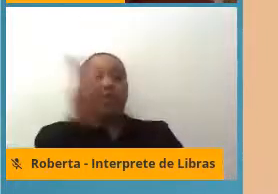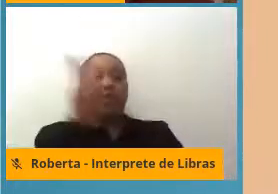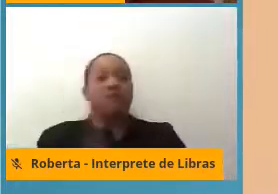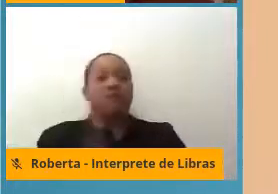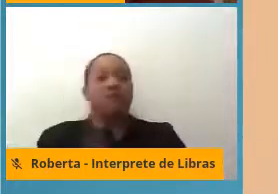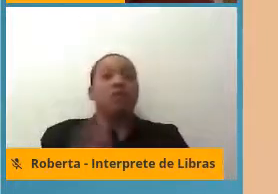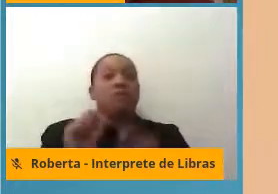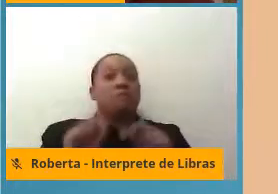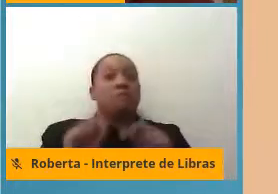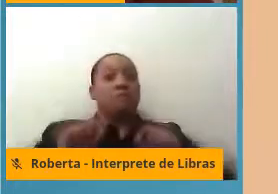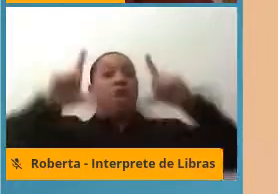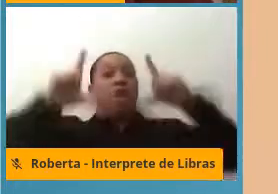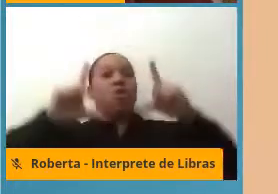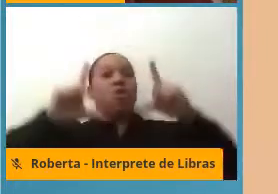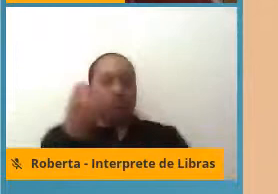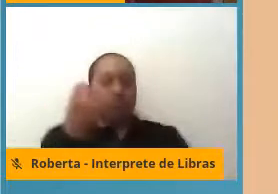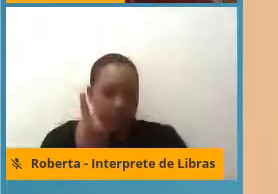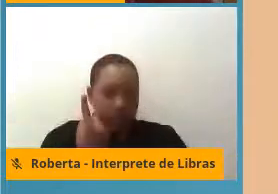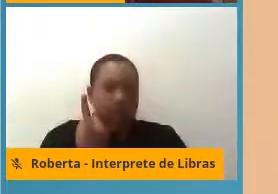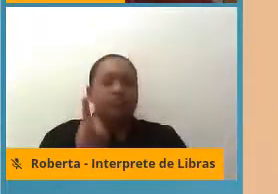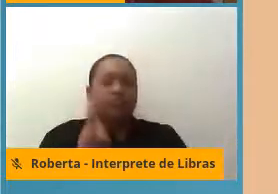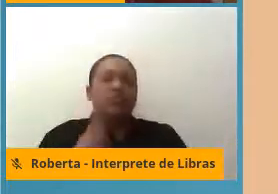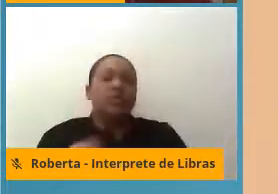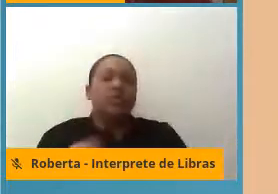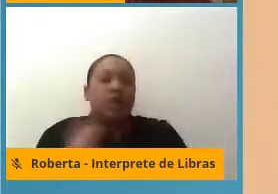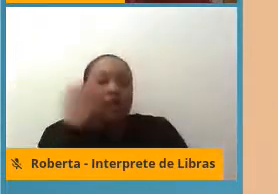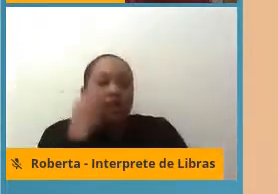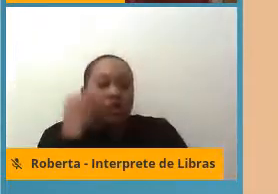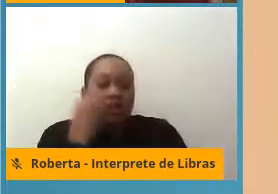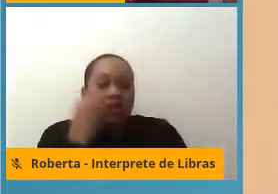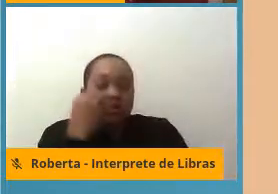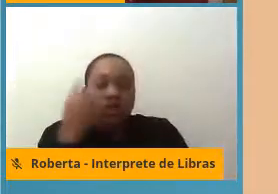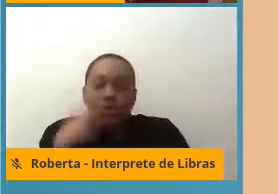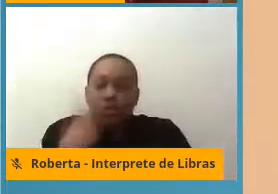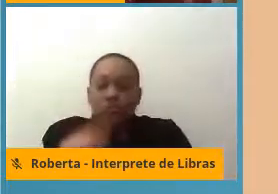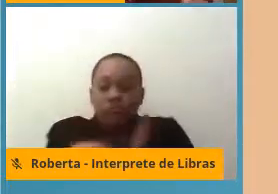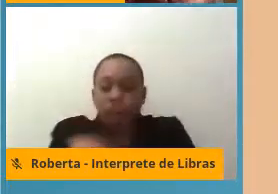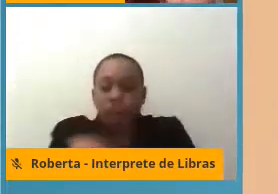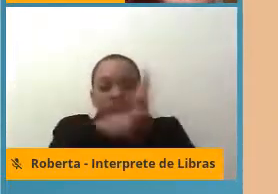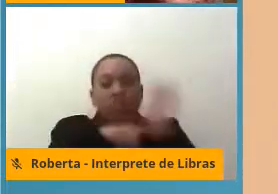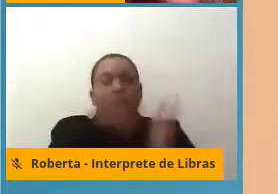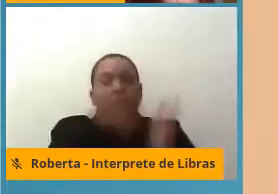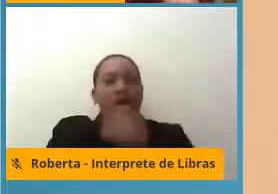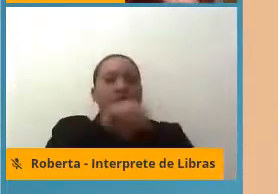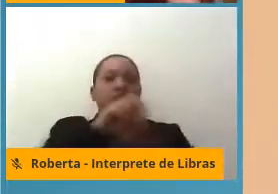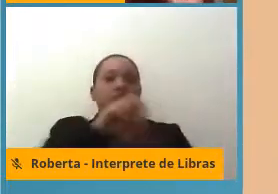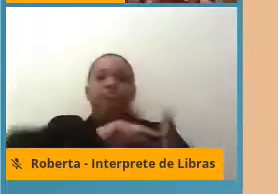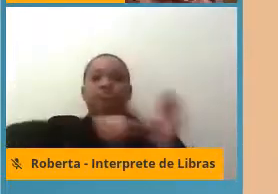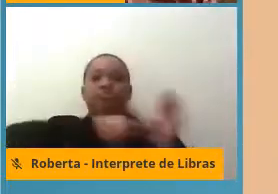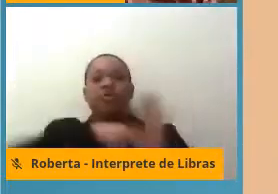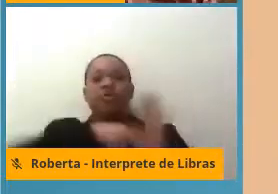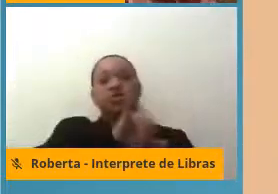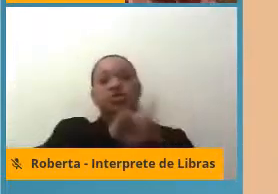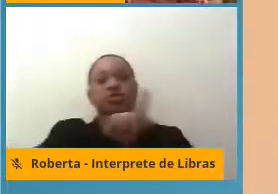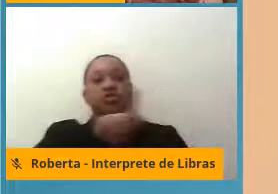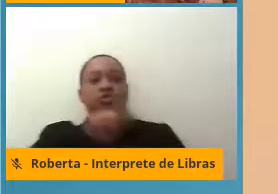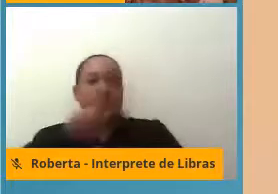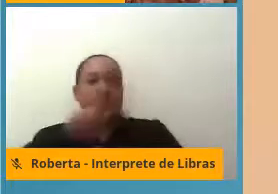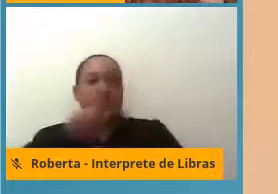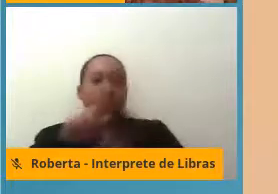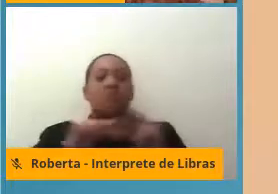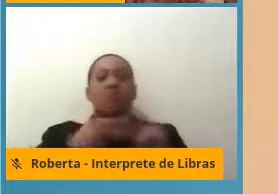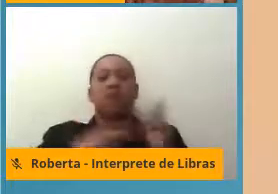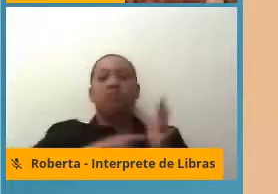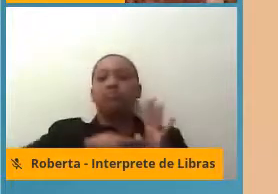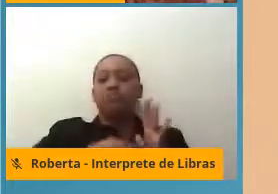pela experiência nossa, a gente tem certeza que isso é um IgG. Mas, assim, é uma certeza daquela de 99,9%. Você não pode nunca dizer que é 100%.